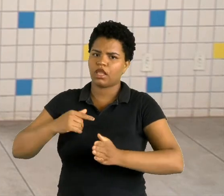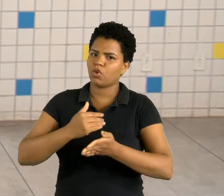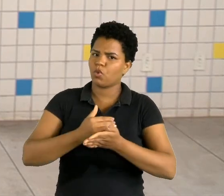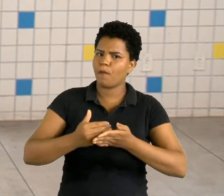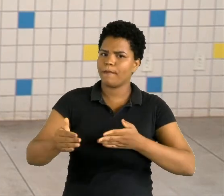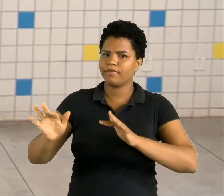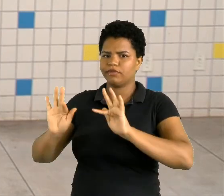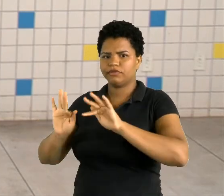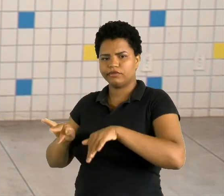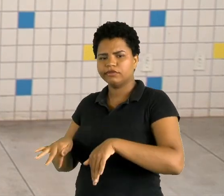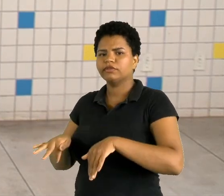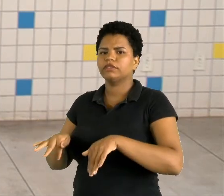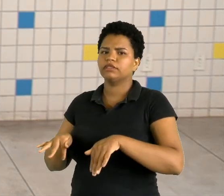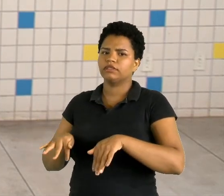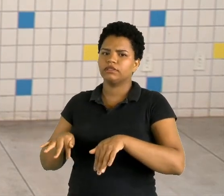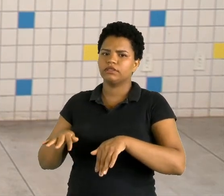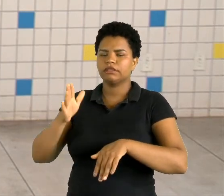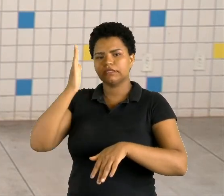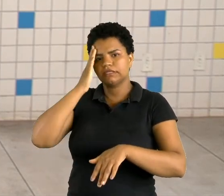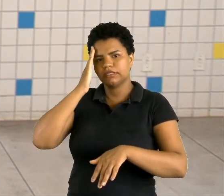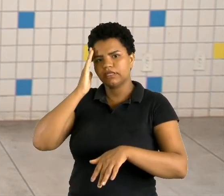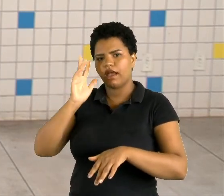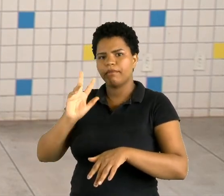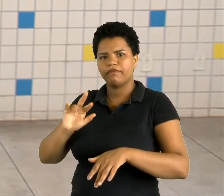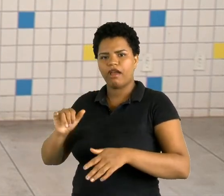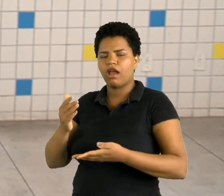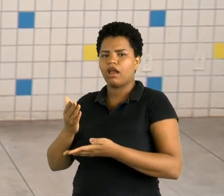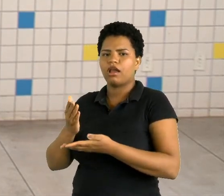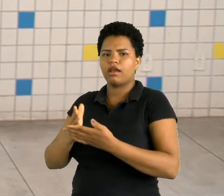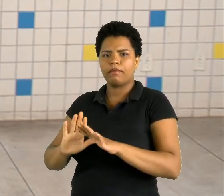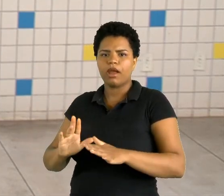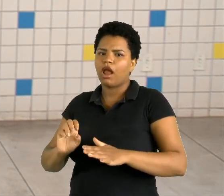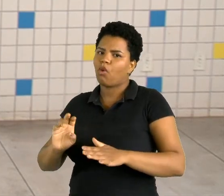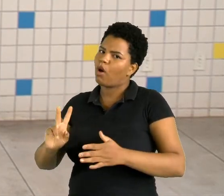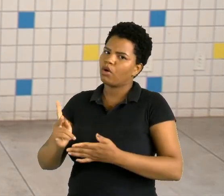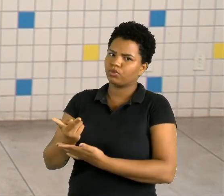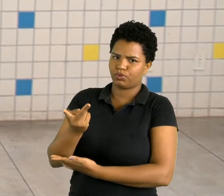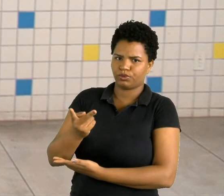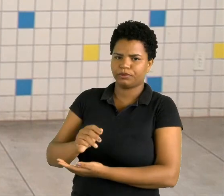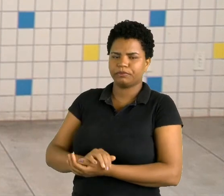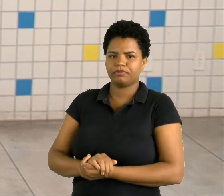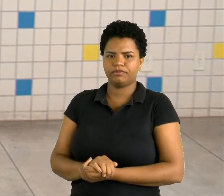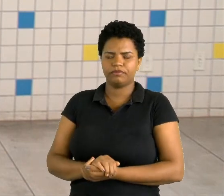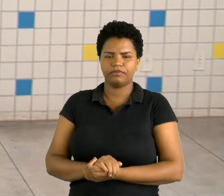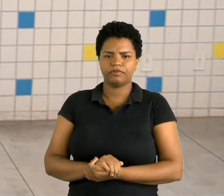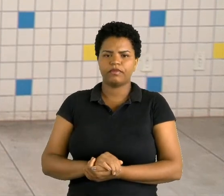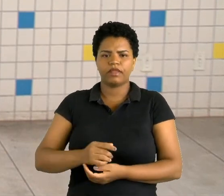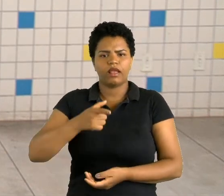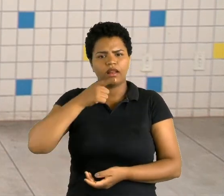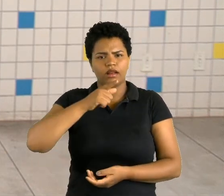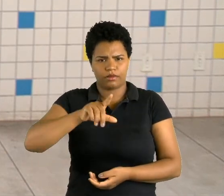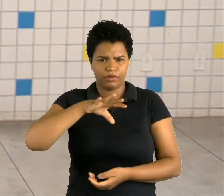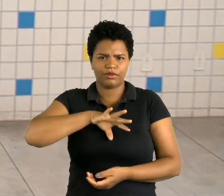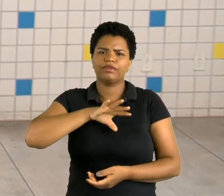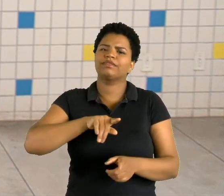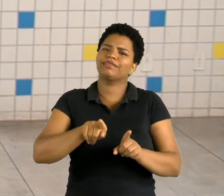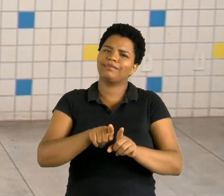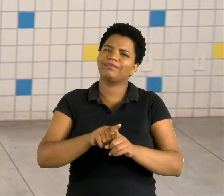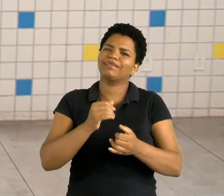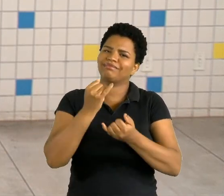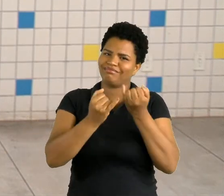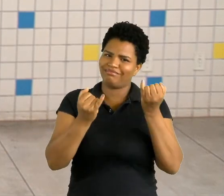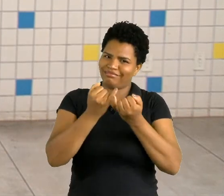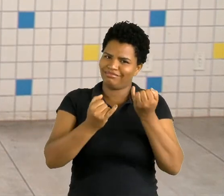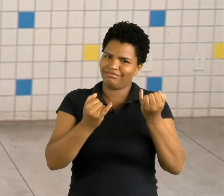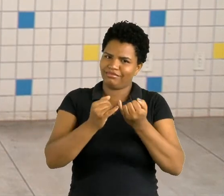têm um fim que você sabe que logo irá acontecer. Então observem que na língua portuguesa é muito semelhante. Quando eu tenho, por